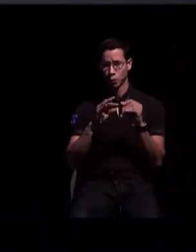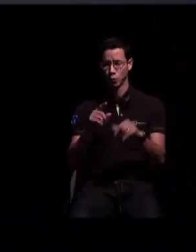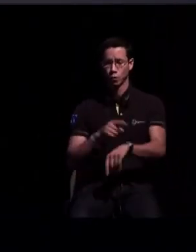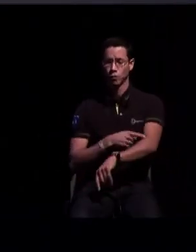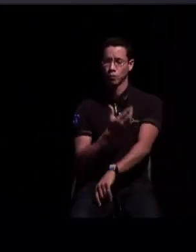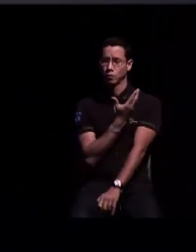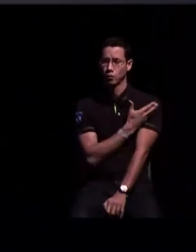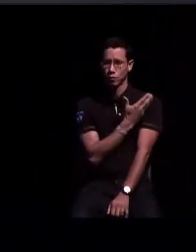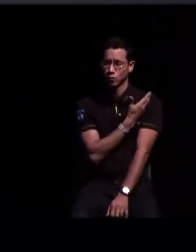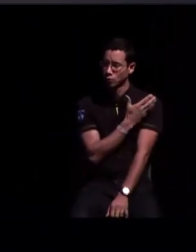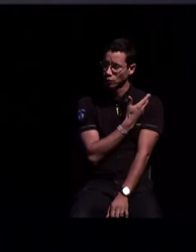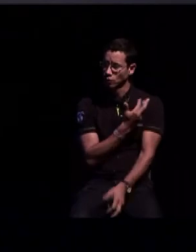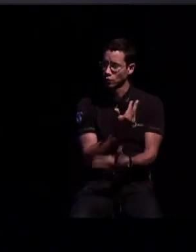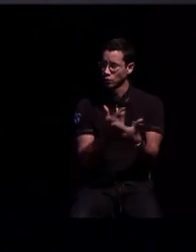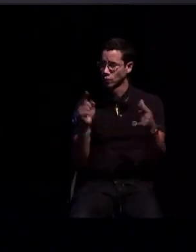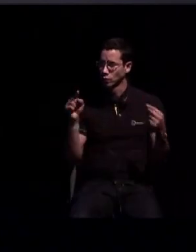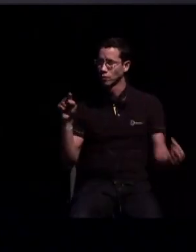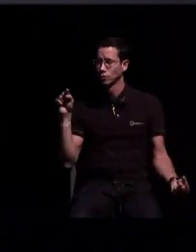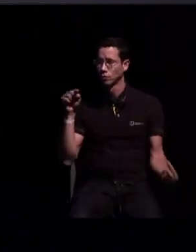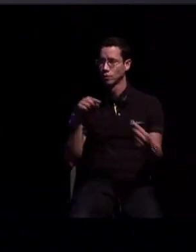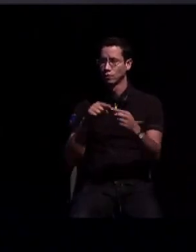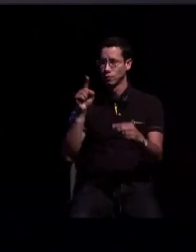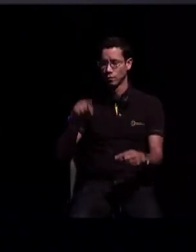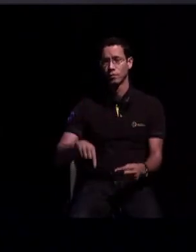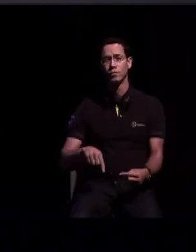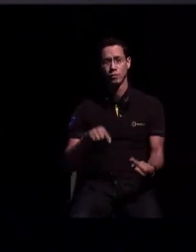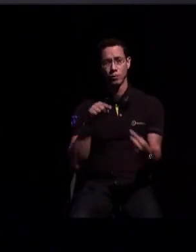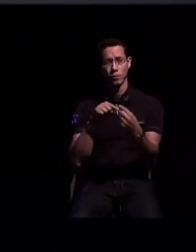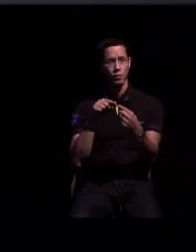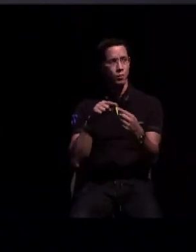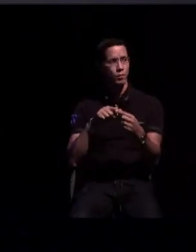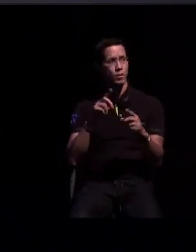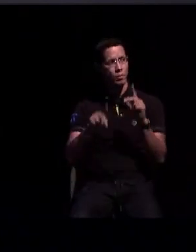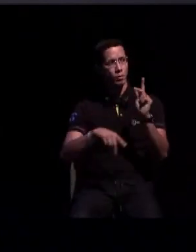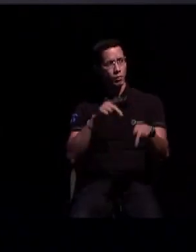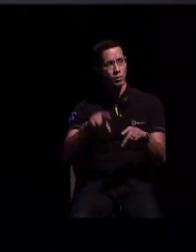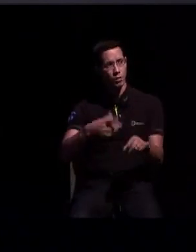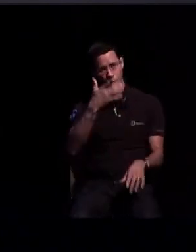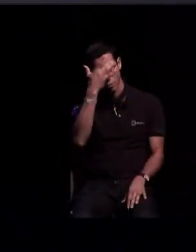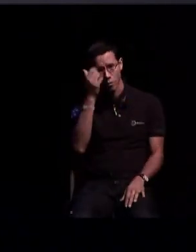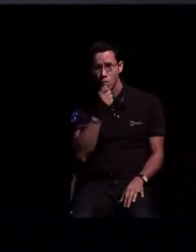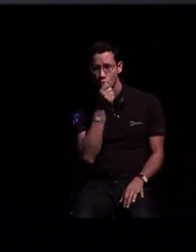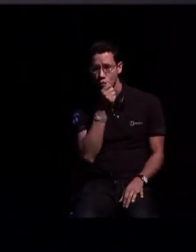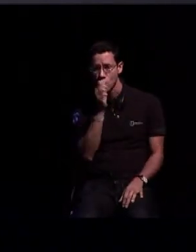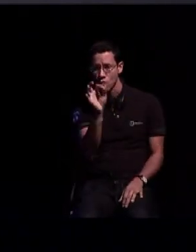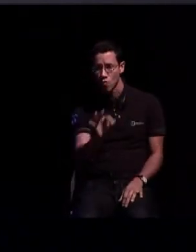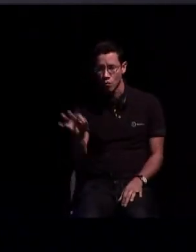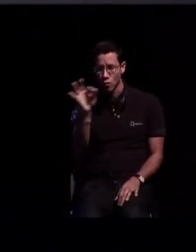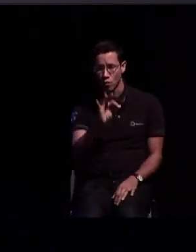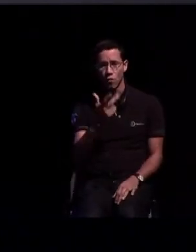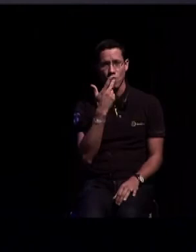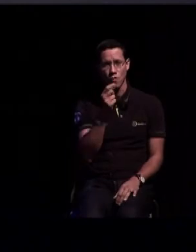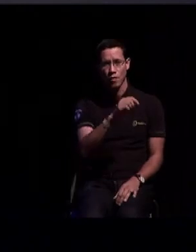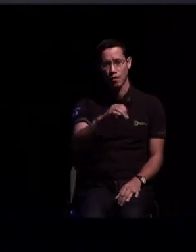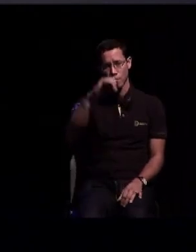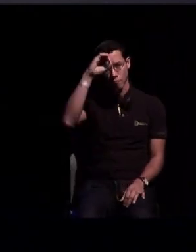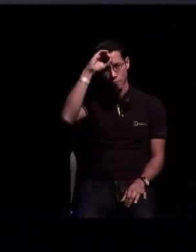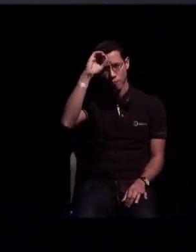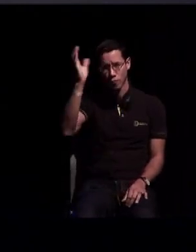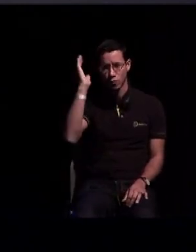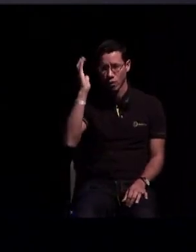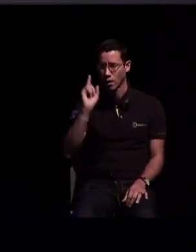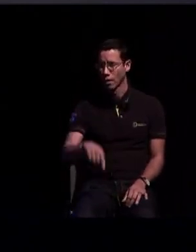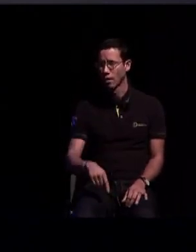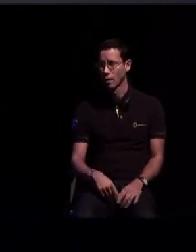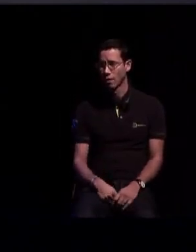classes populares tem a ver com isso. Populismo, pessoas que não foram à universidade, pessoas burras, né? Quer dizer, que não... Fernando